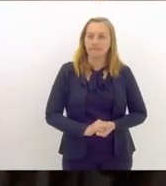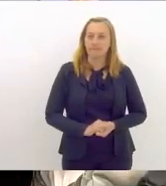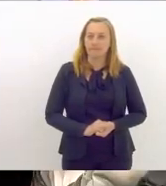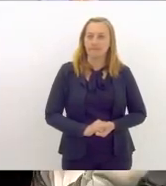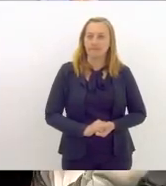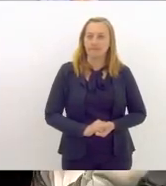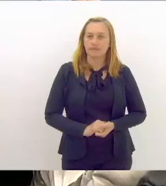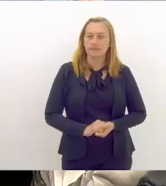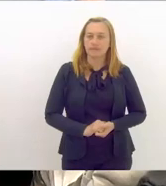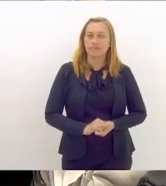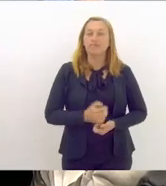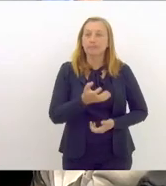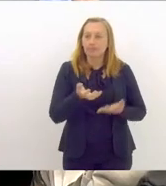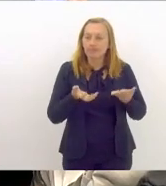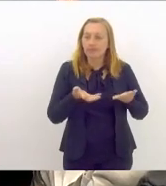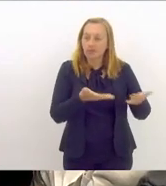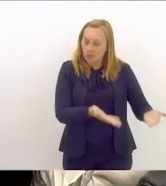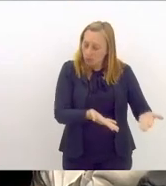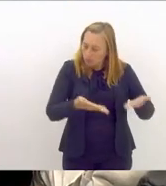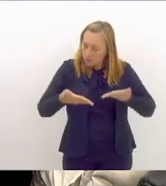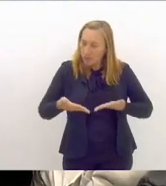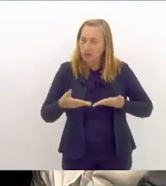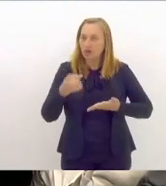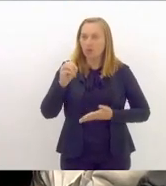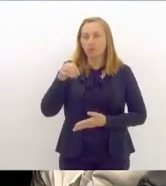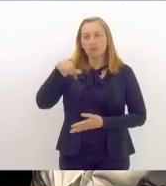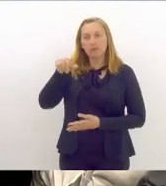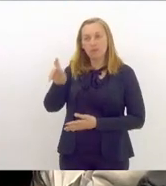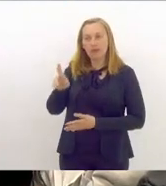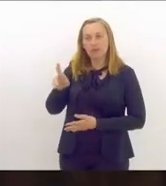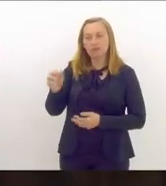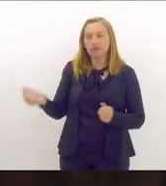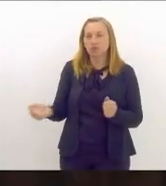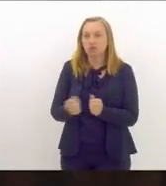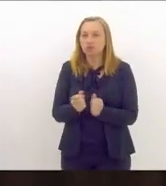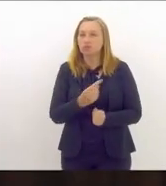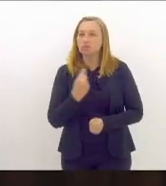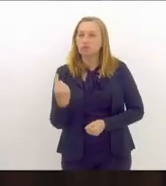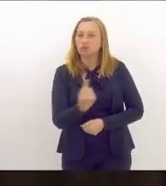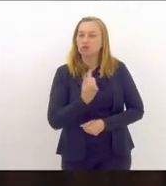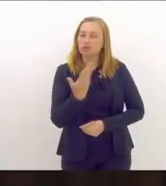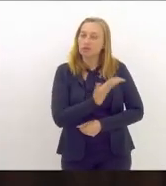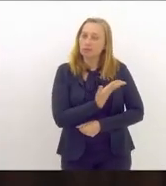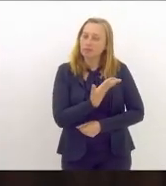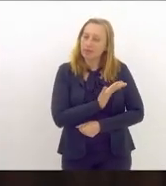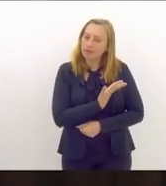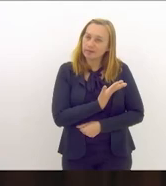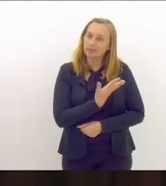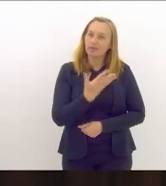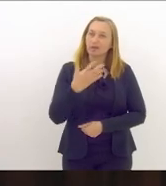Eu queria convidar aqui, Omar, para estar conosco, o nosso companheiro ali,